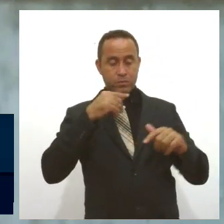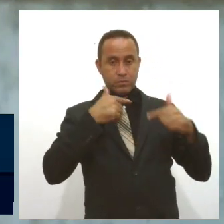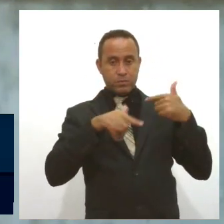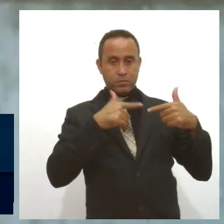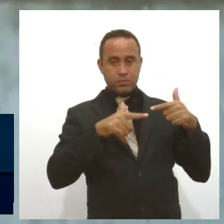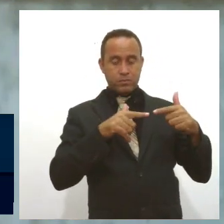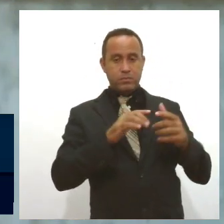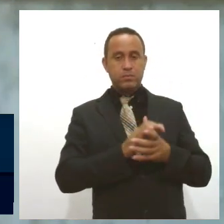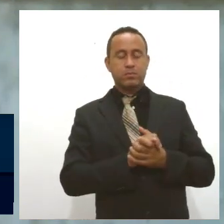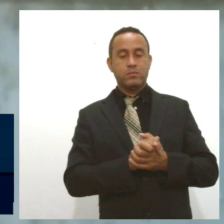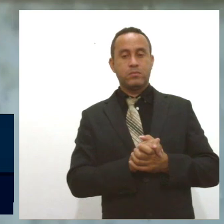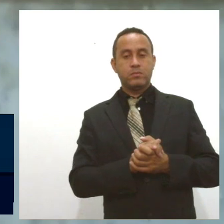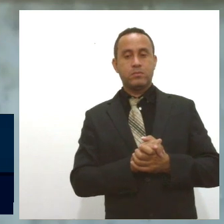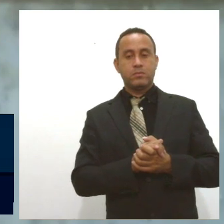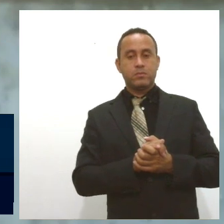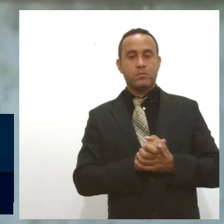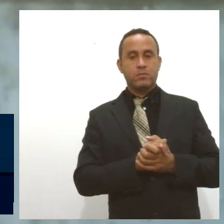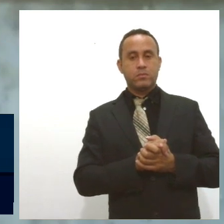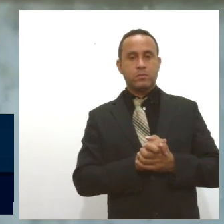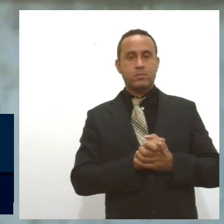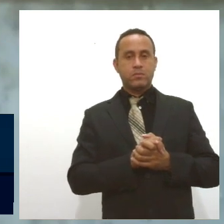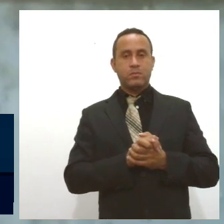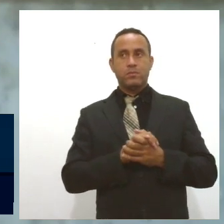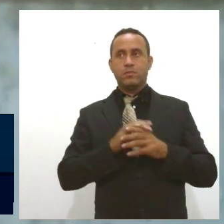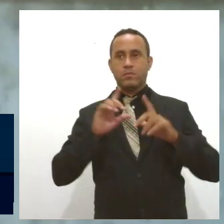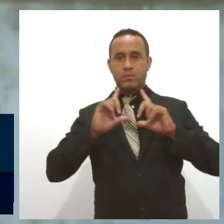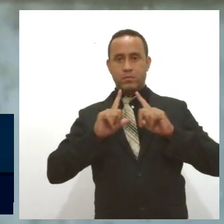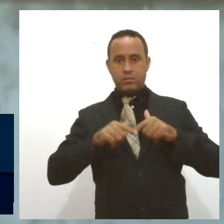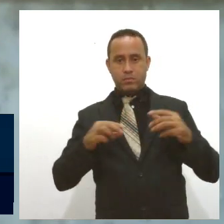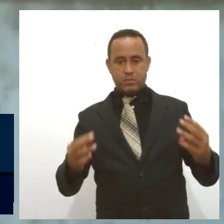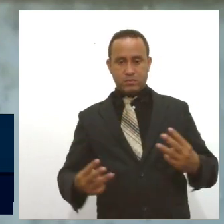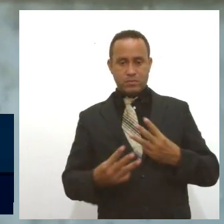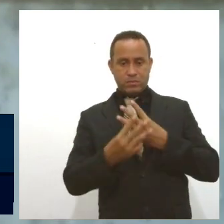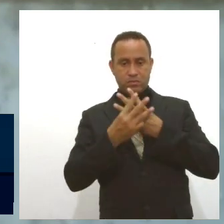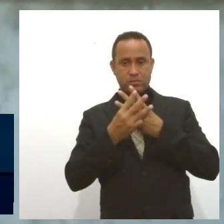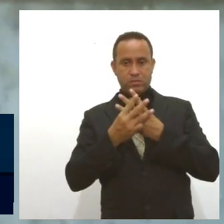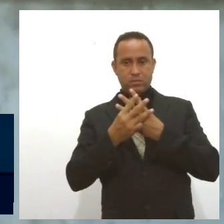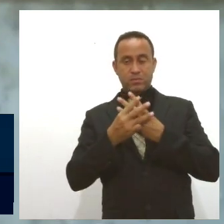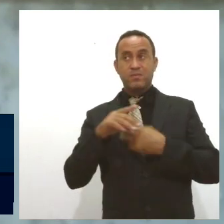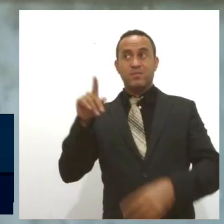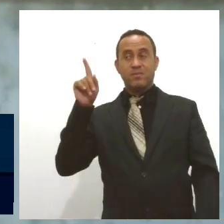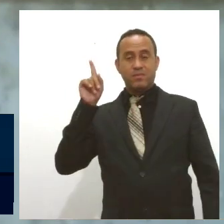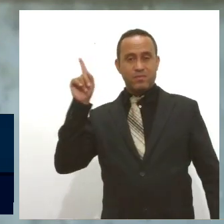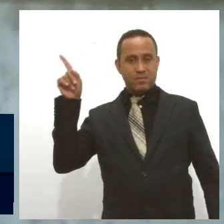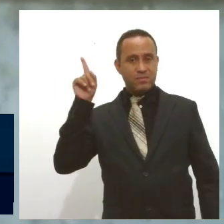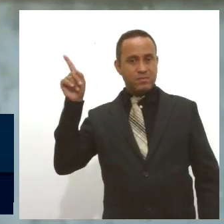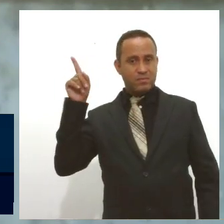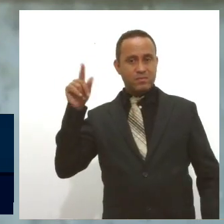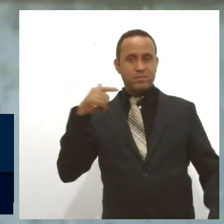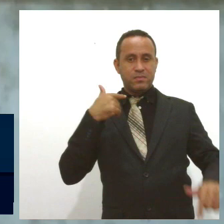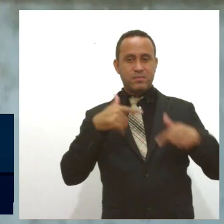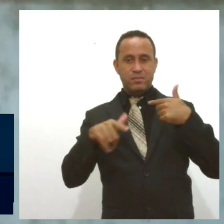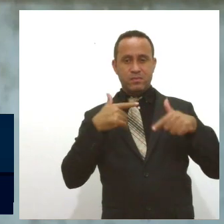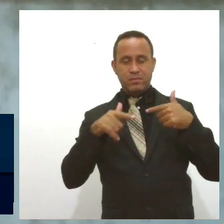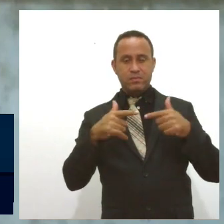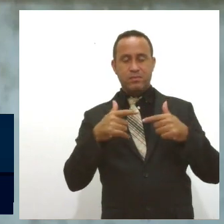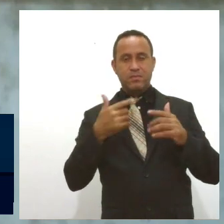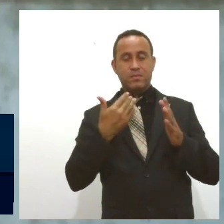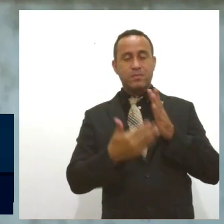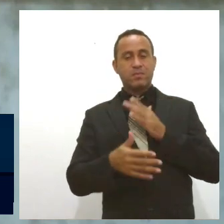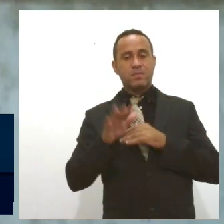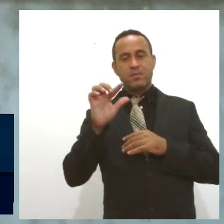que o nexo aí com o Estado de Israel, o Estado de Israel, eles trabalham com índice de perda de